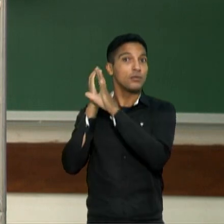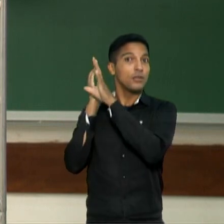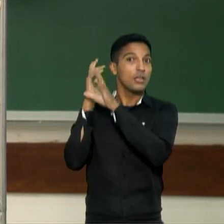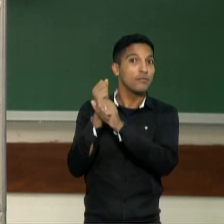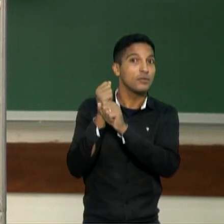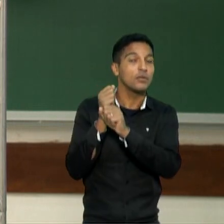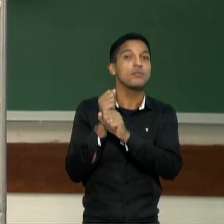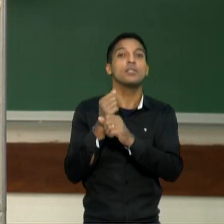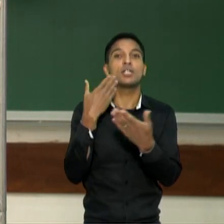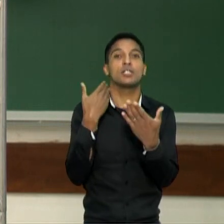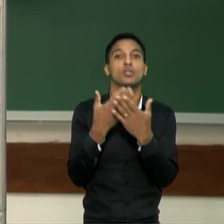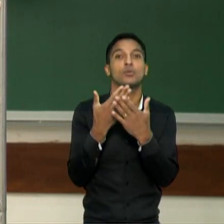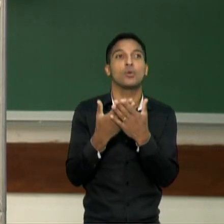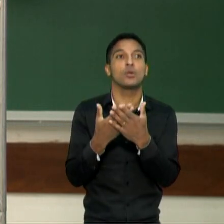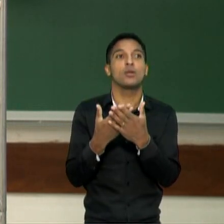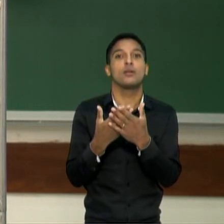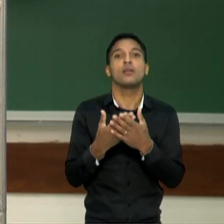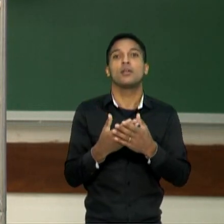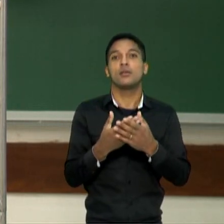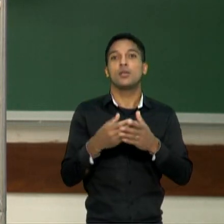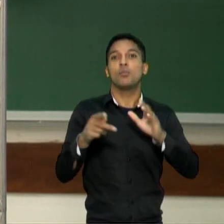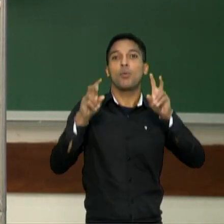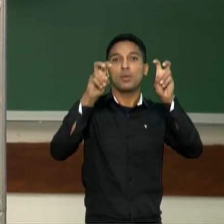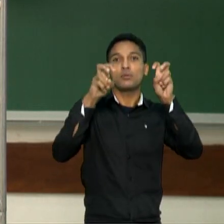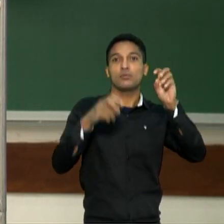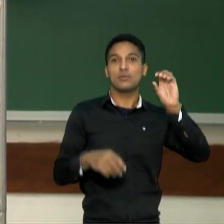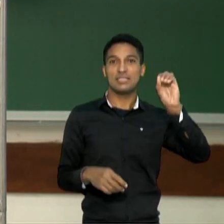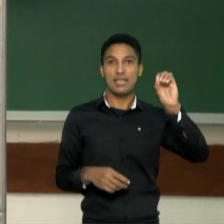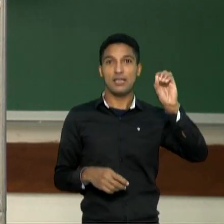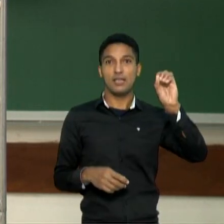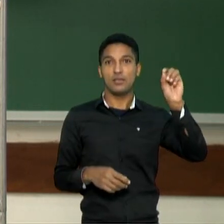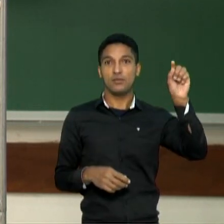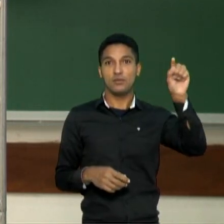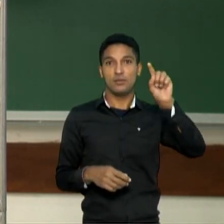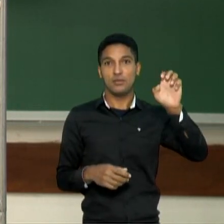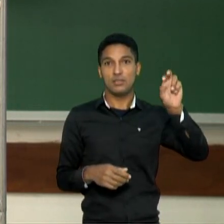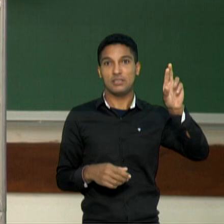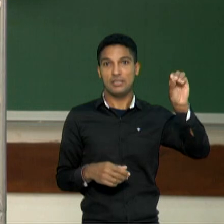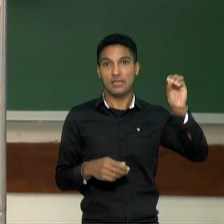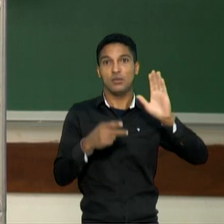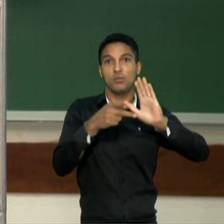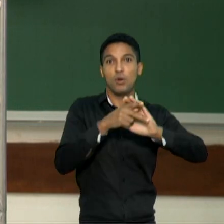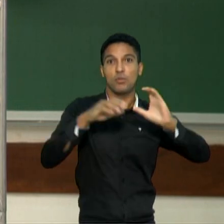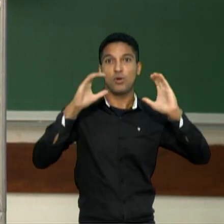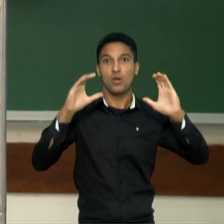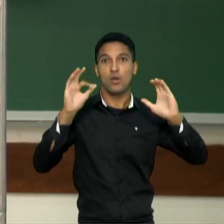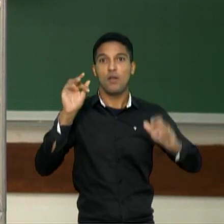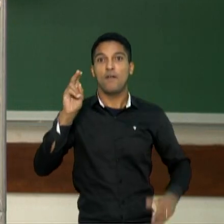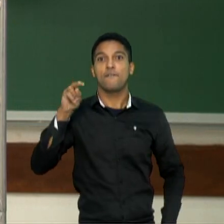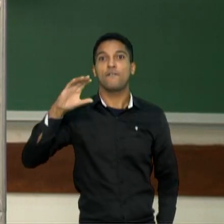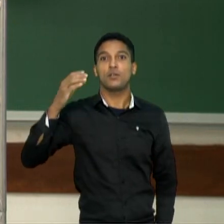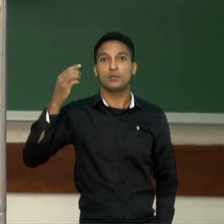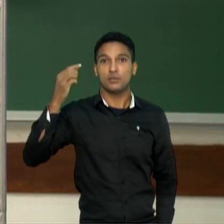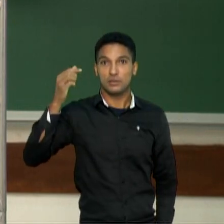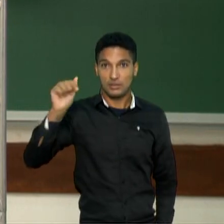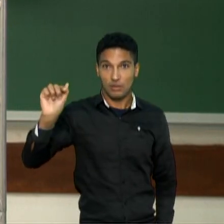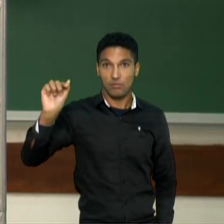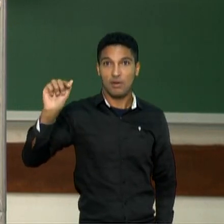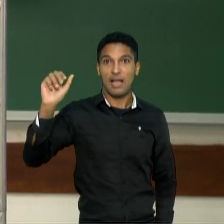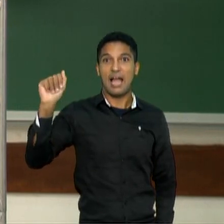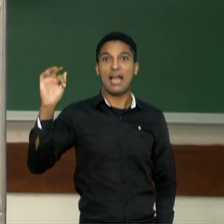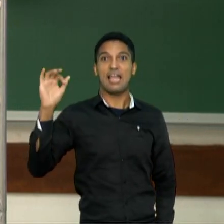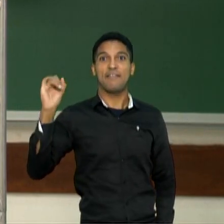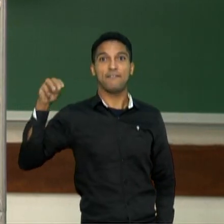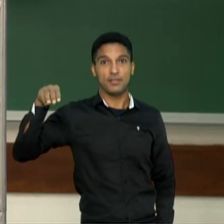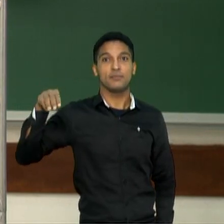né, viu nessa aula, que foi trabalhar com os zeros da função afim e analisar isso dentro da lei de formação da função,